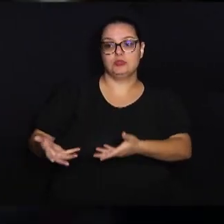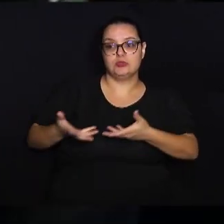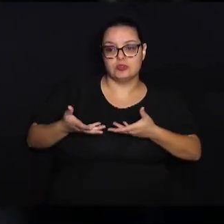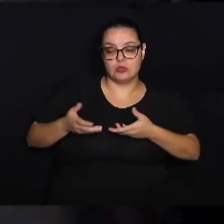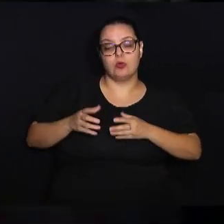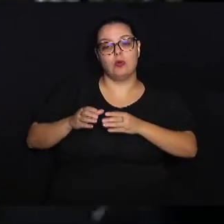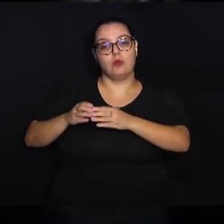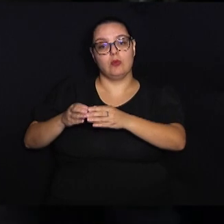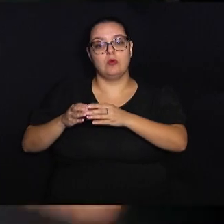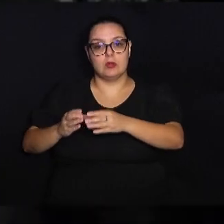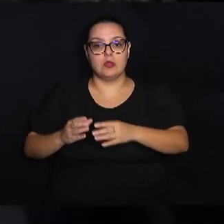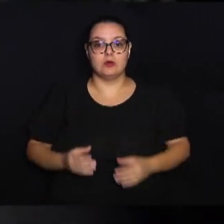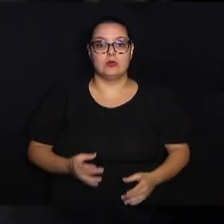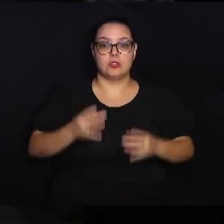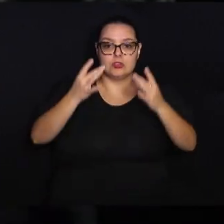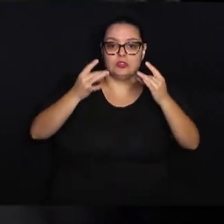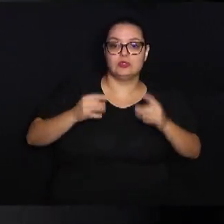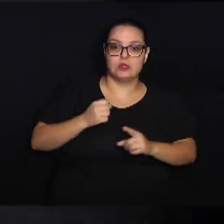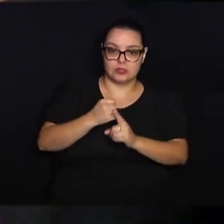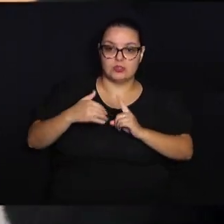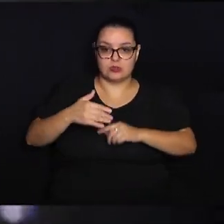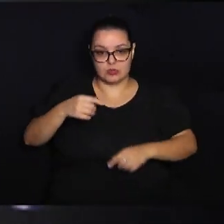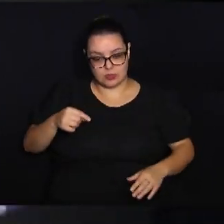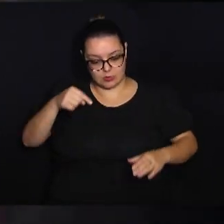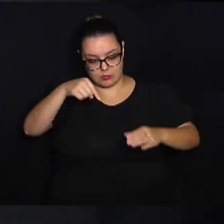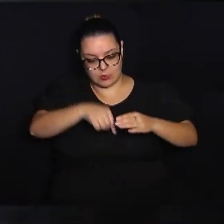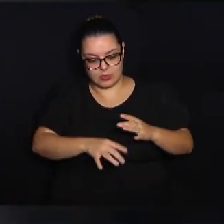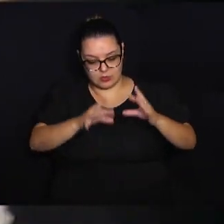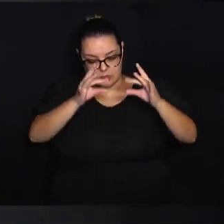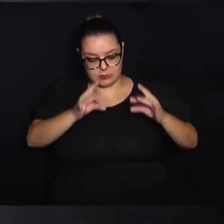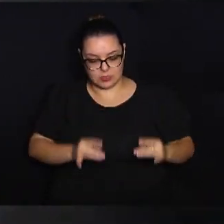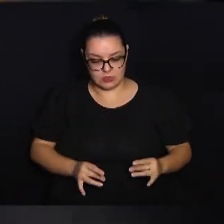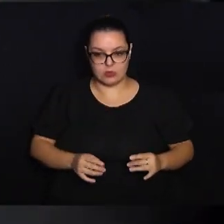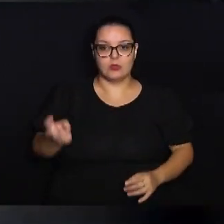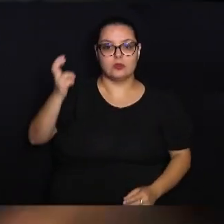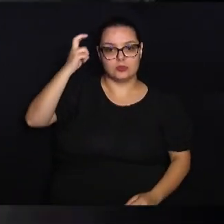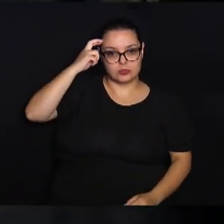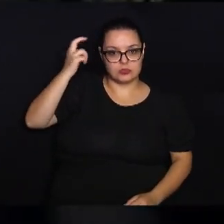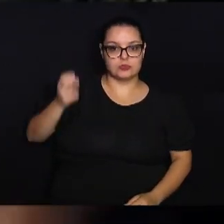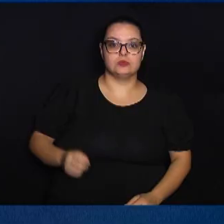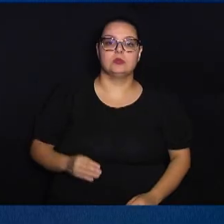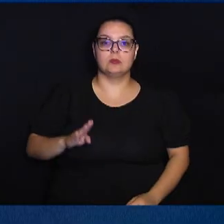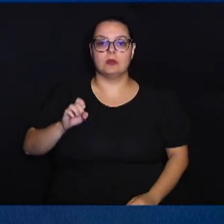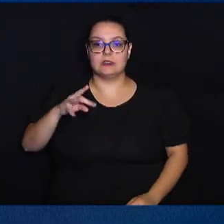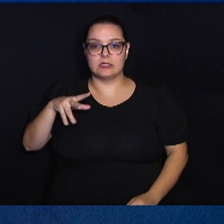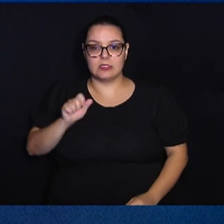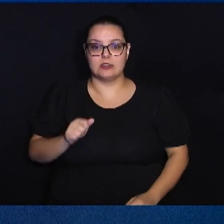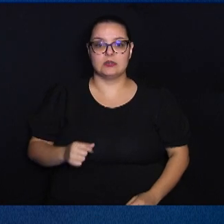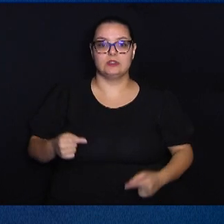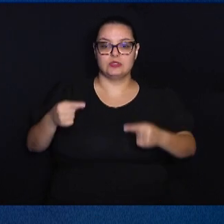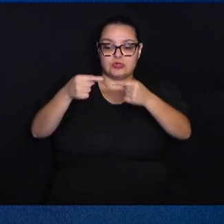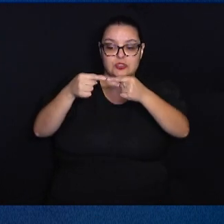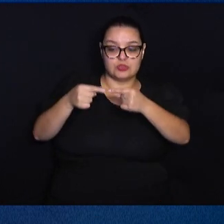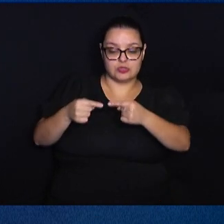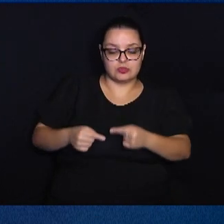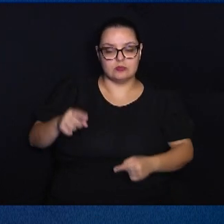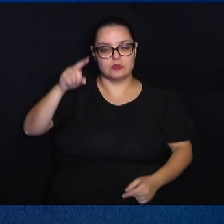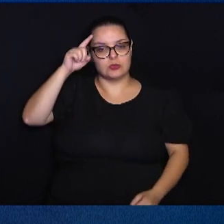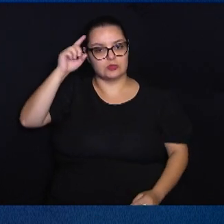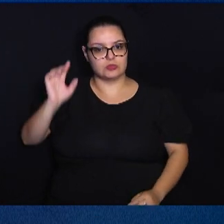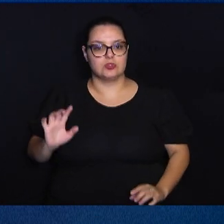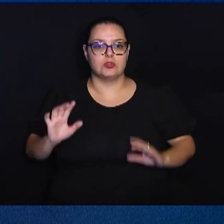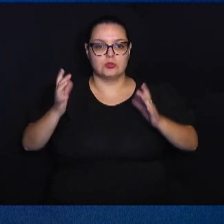Pedro, no Jardim Paraíso de Viracopos, no distrito do Ouro Verde. Esse evento que tem da festa junina aqui da paróquia São Geraldo Magela é